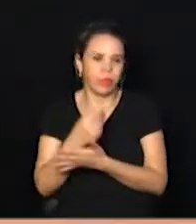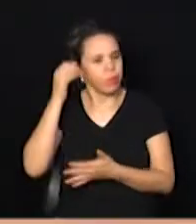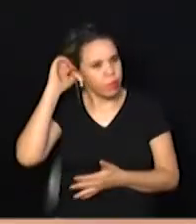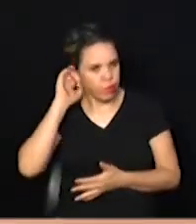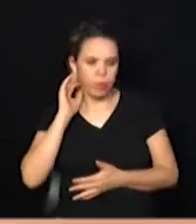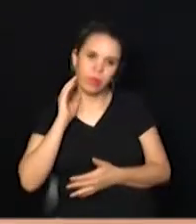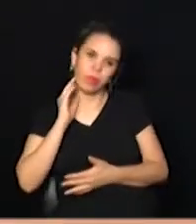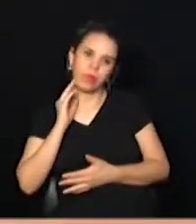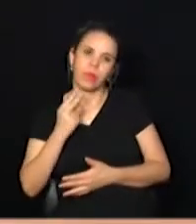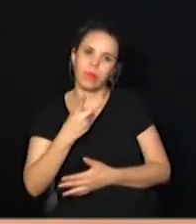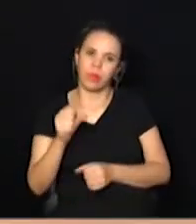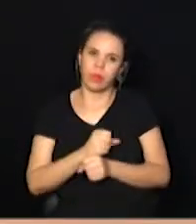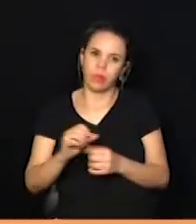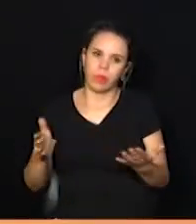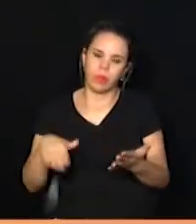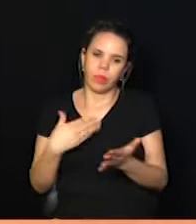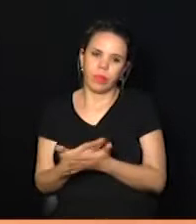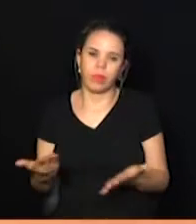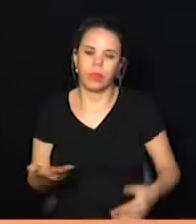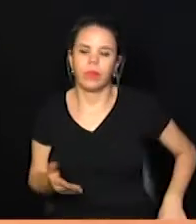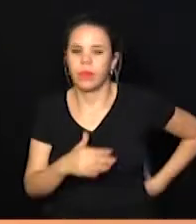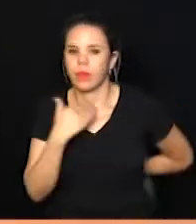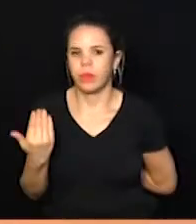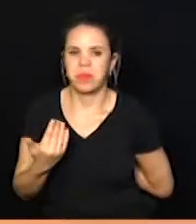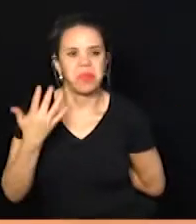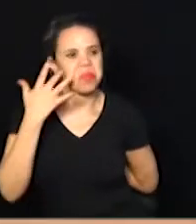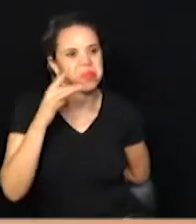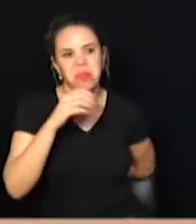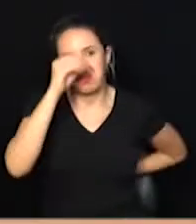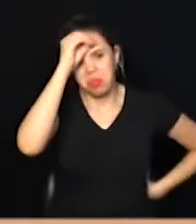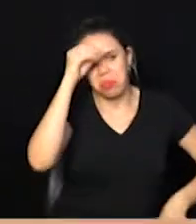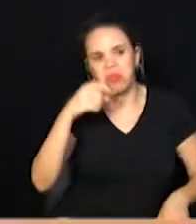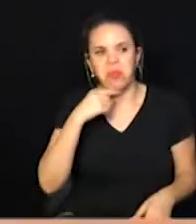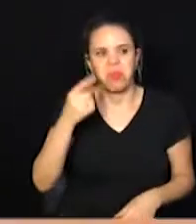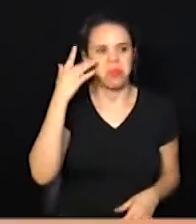culminaram com 20 anos de uma morte sem esclarecimentos.